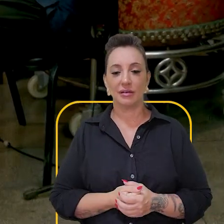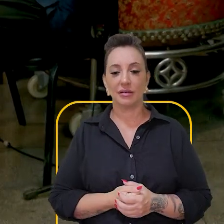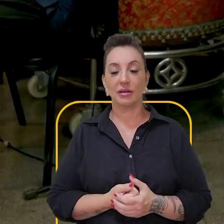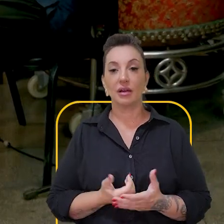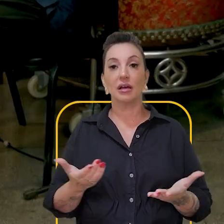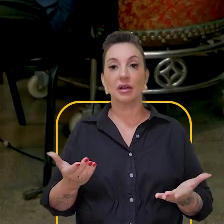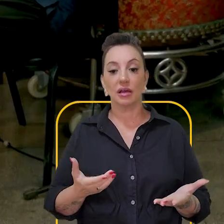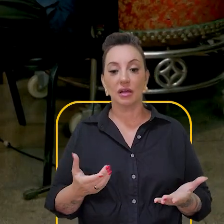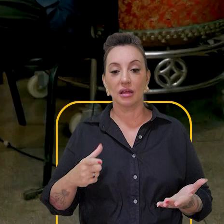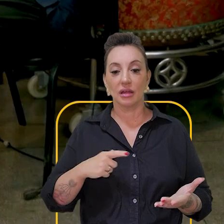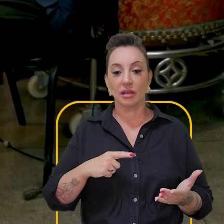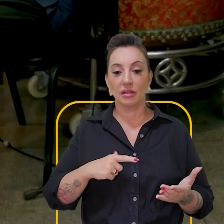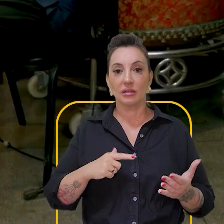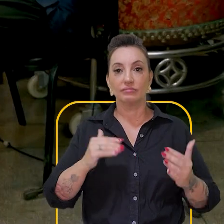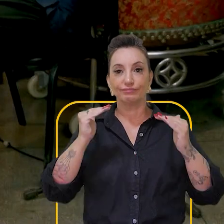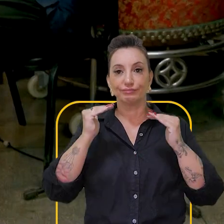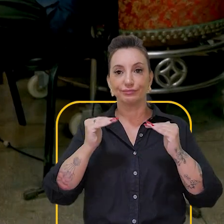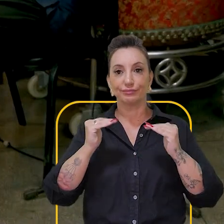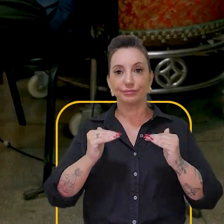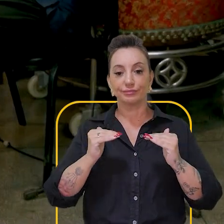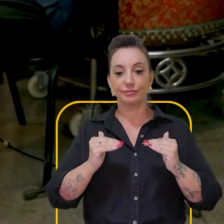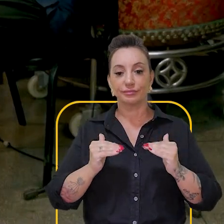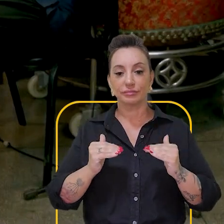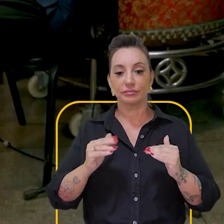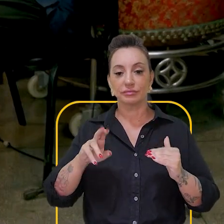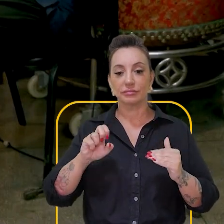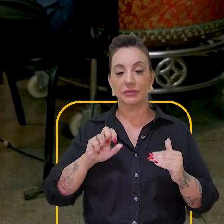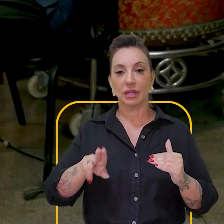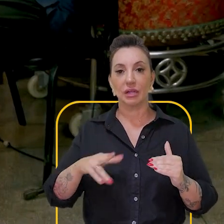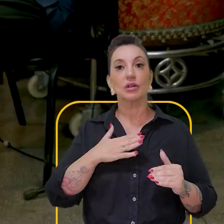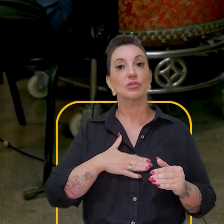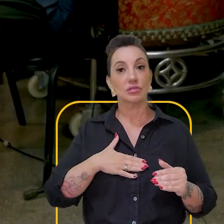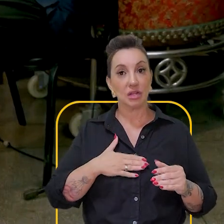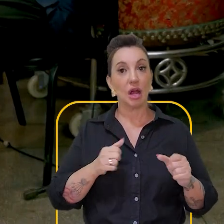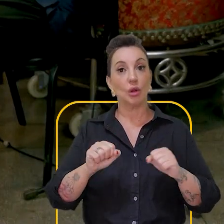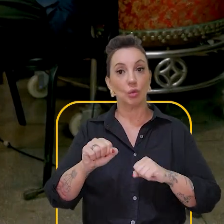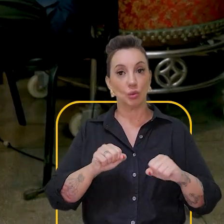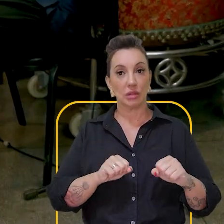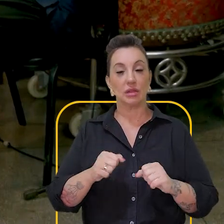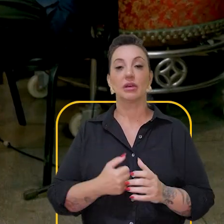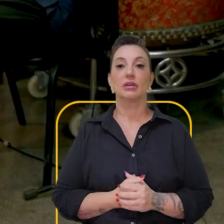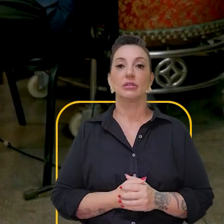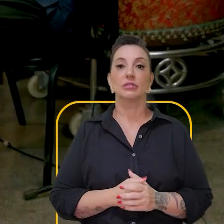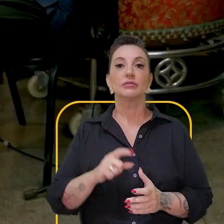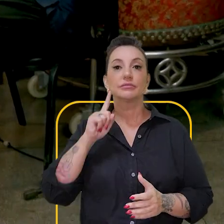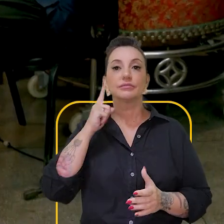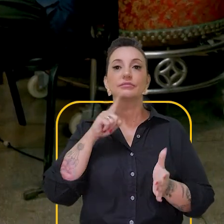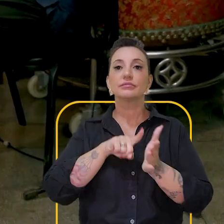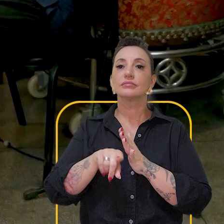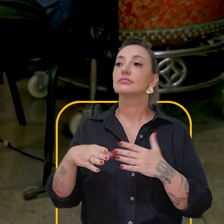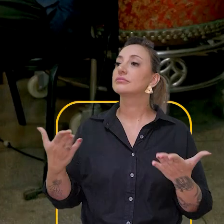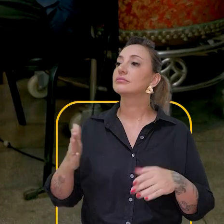e um dia eu perguntei para ele como é que ele tinha porque ele tinha uma visão de luta assim que eu nunca tinha visto ele tinha um